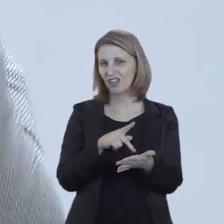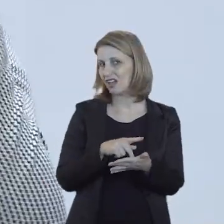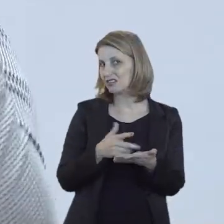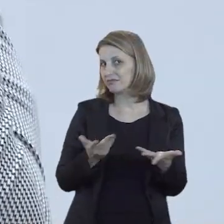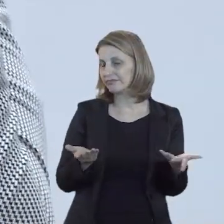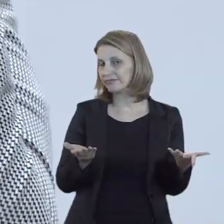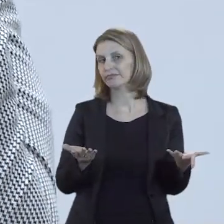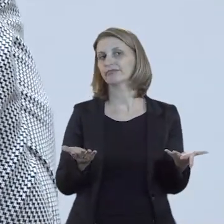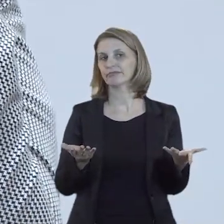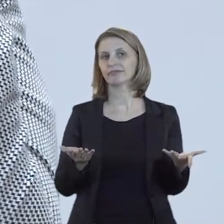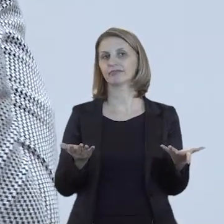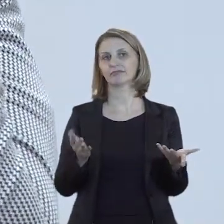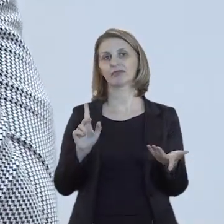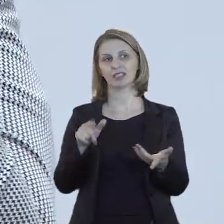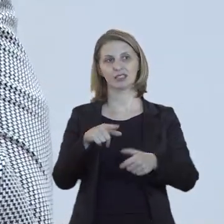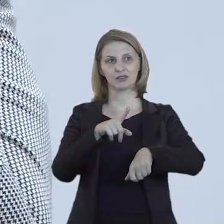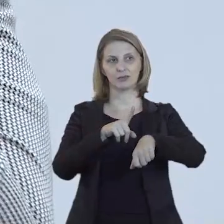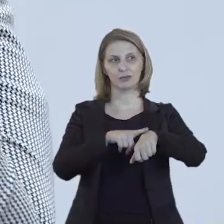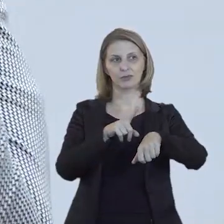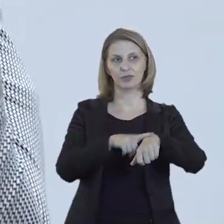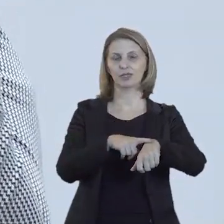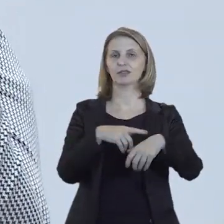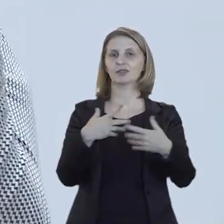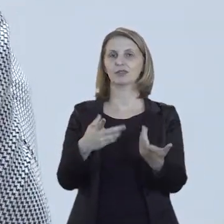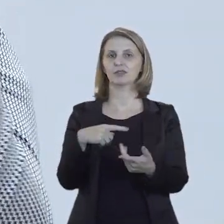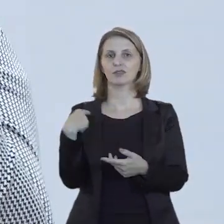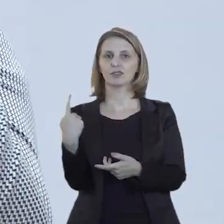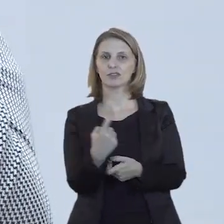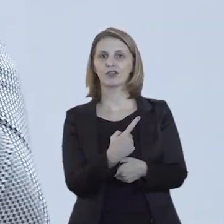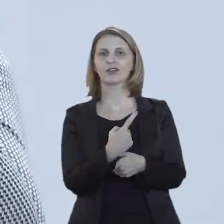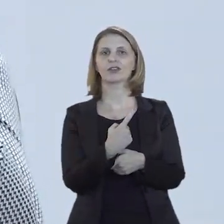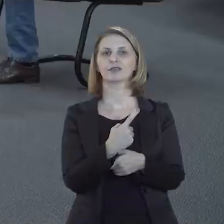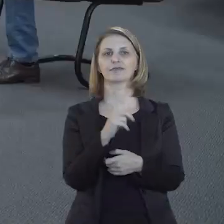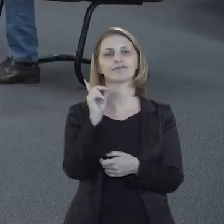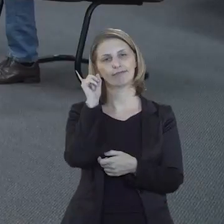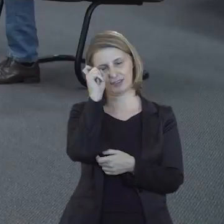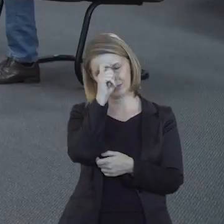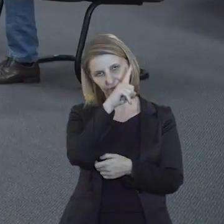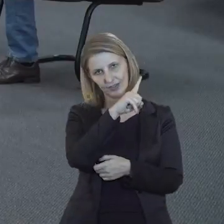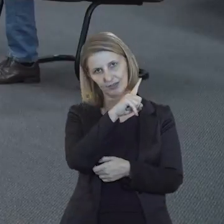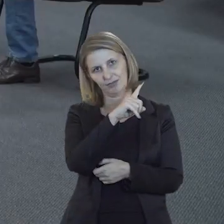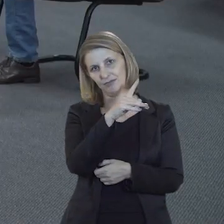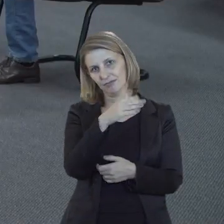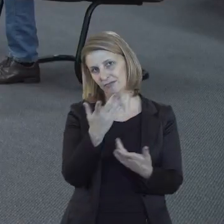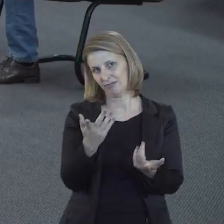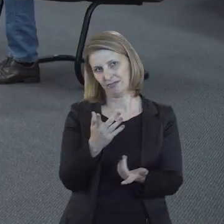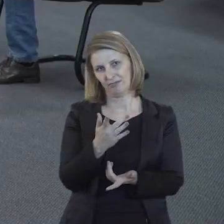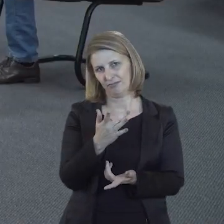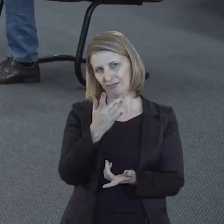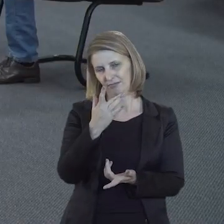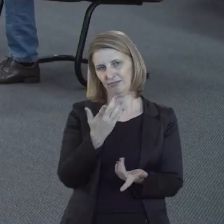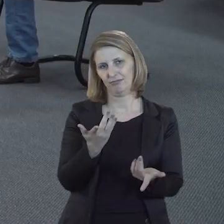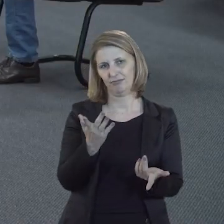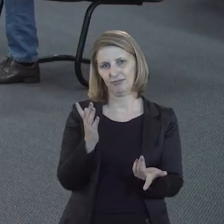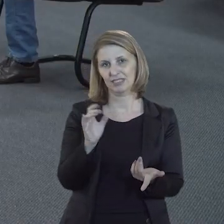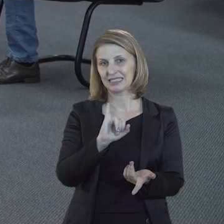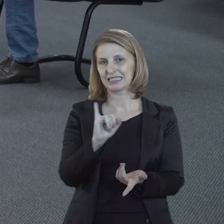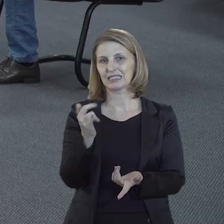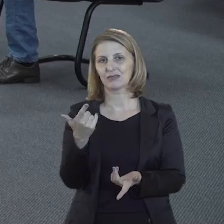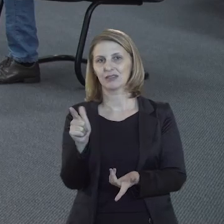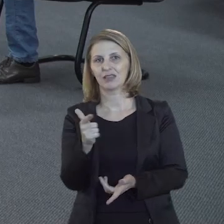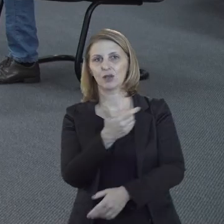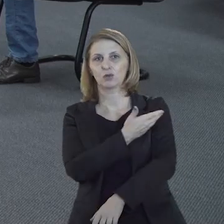Mas, será que eu tô com fome mesmo? Né? Esses momentos, assim, da gente... É difícil. Quem